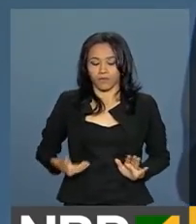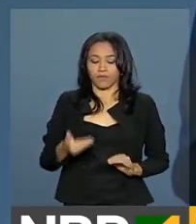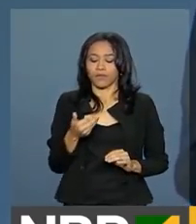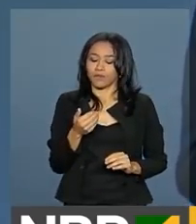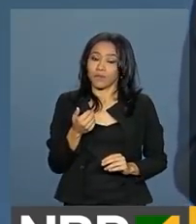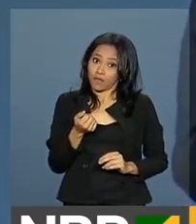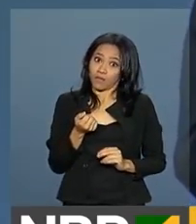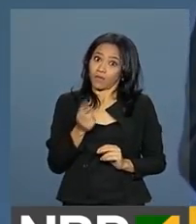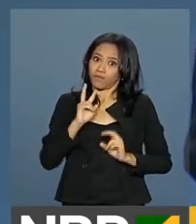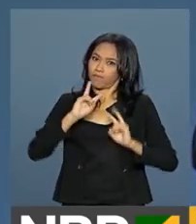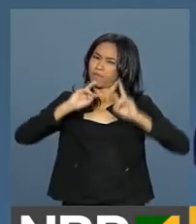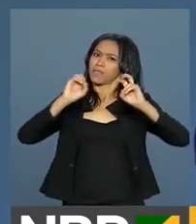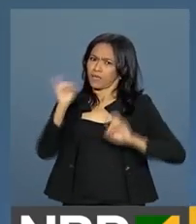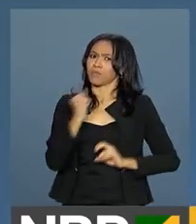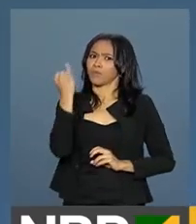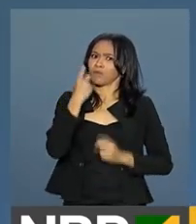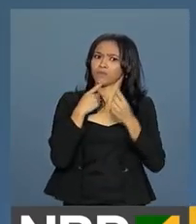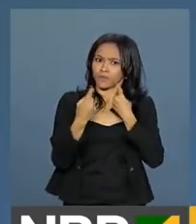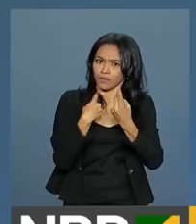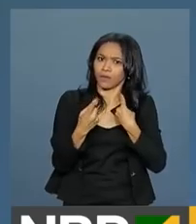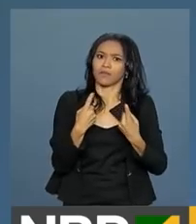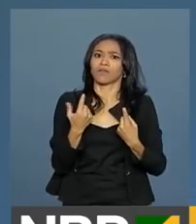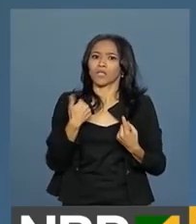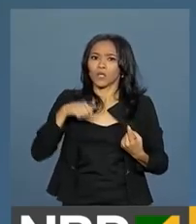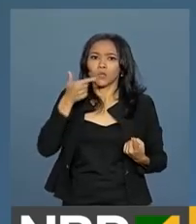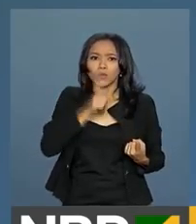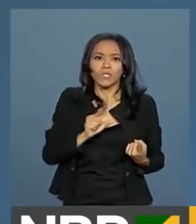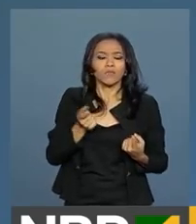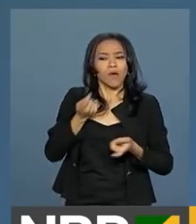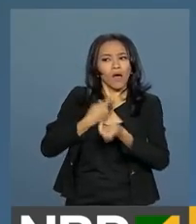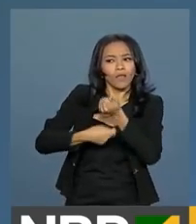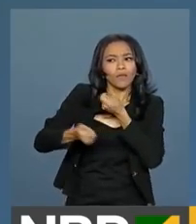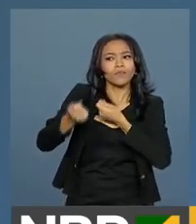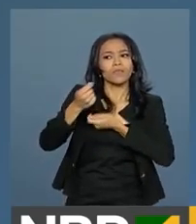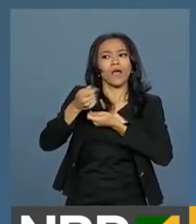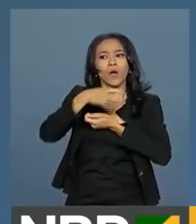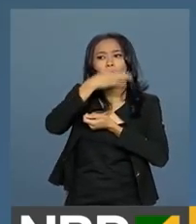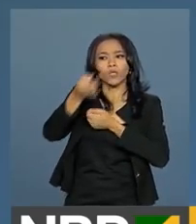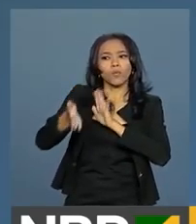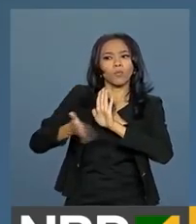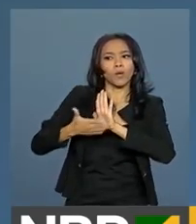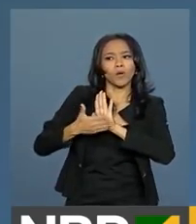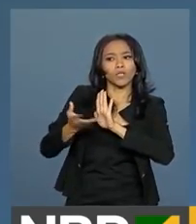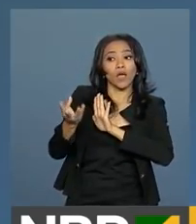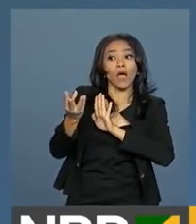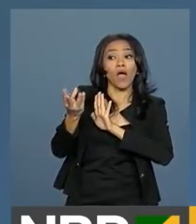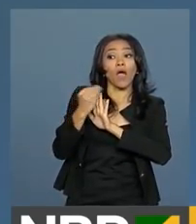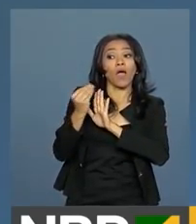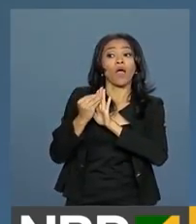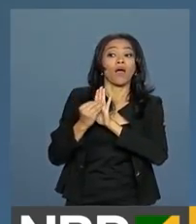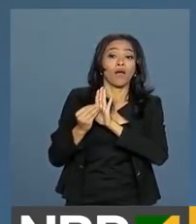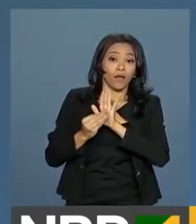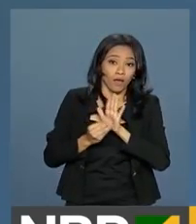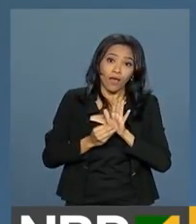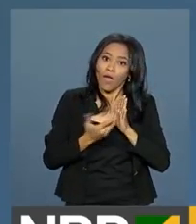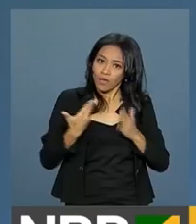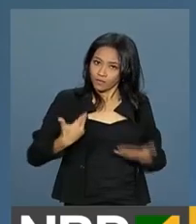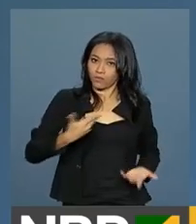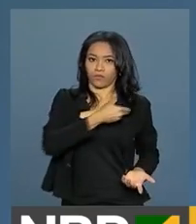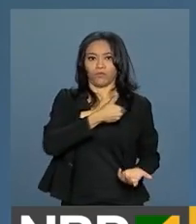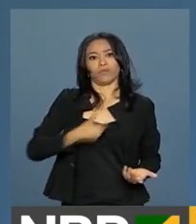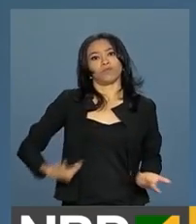é importante o diálogo colhemos ponderações e sugestões para nós a governar a isso